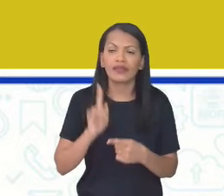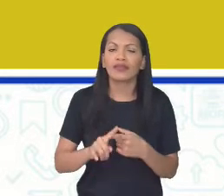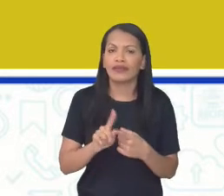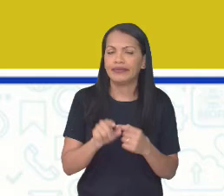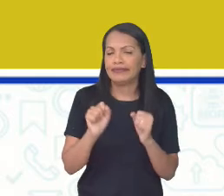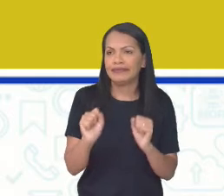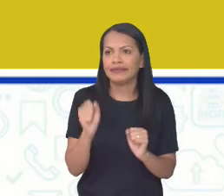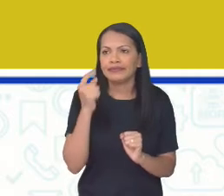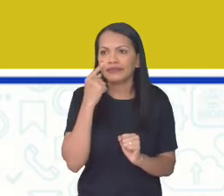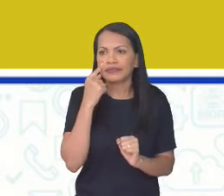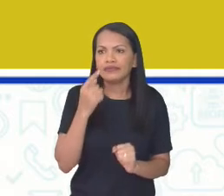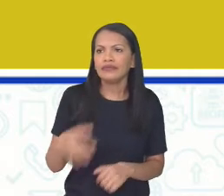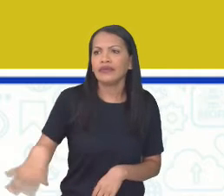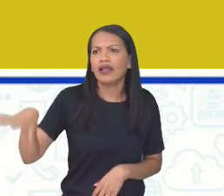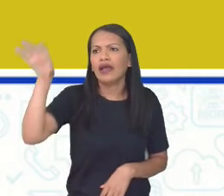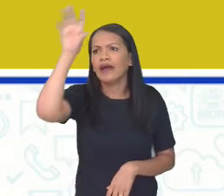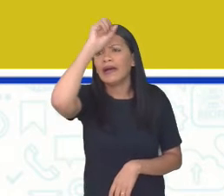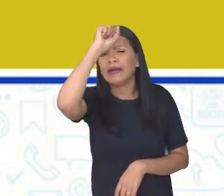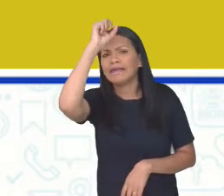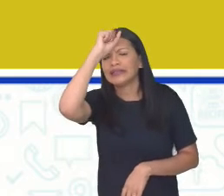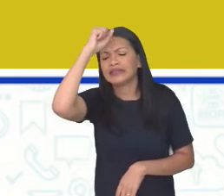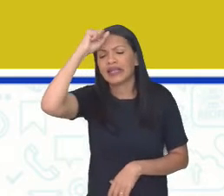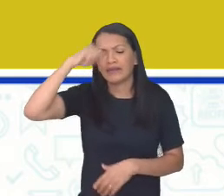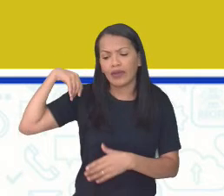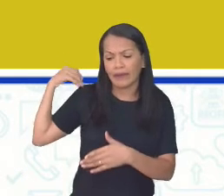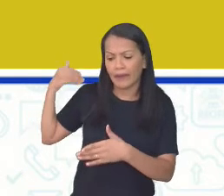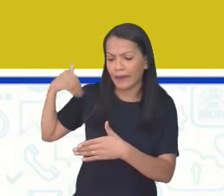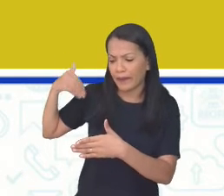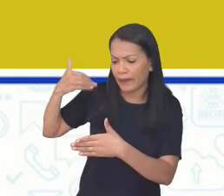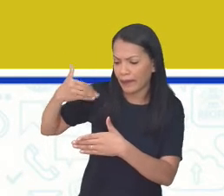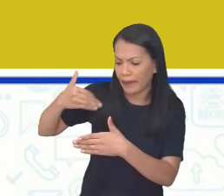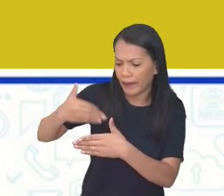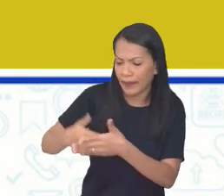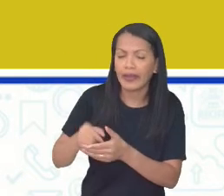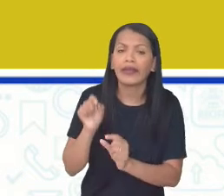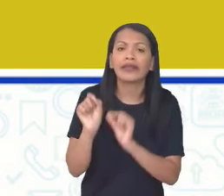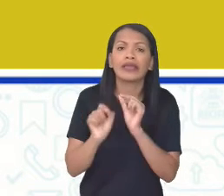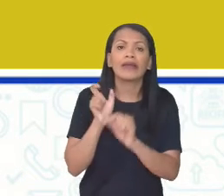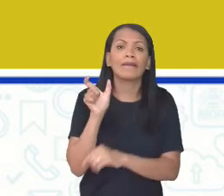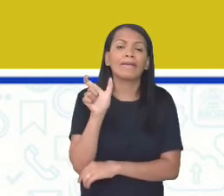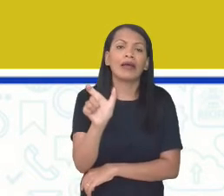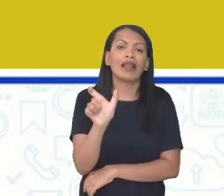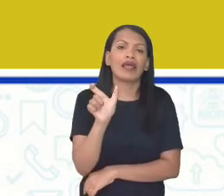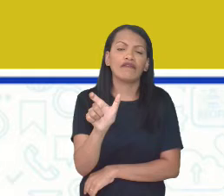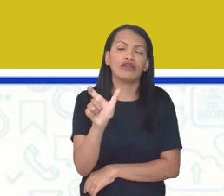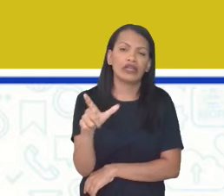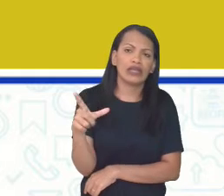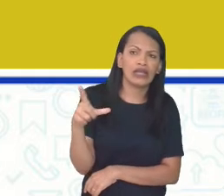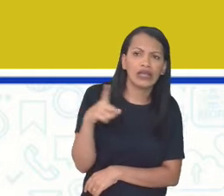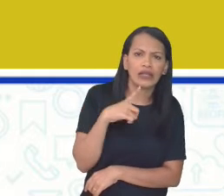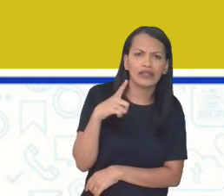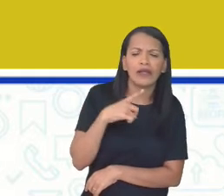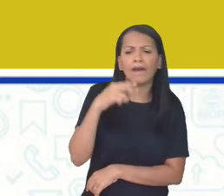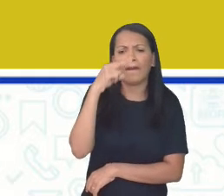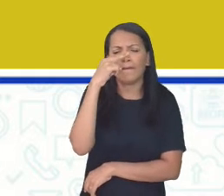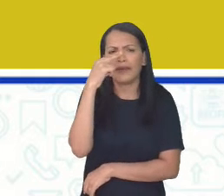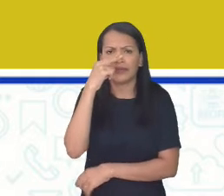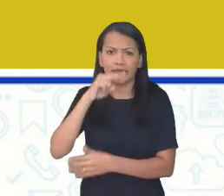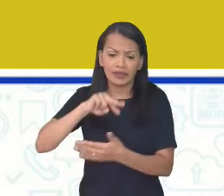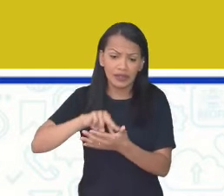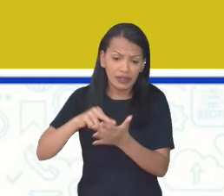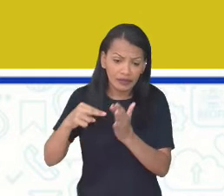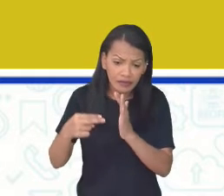não é? Aprendemos no decorrer do ensino fundamental que são aquelas palavras que têm o mesmo